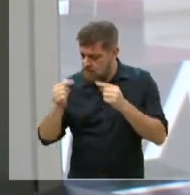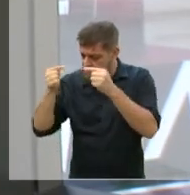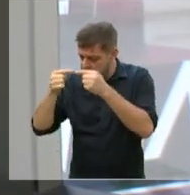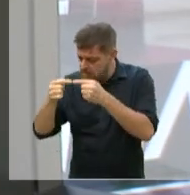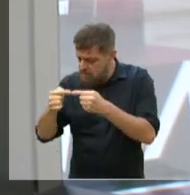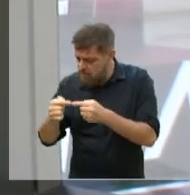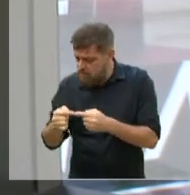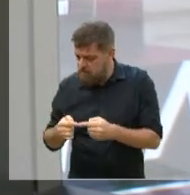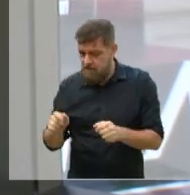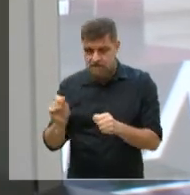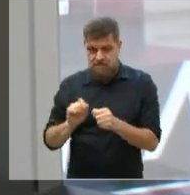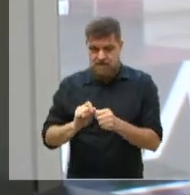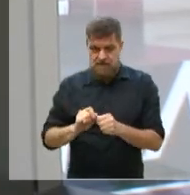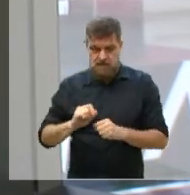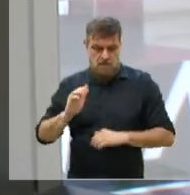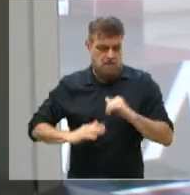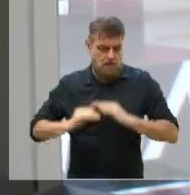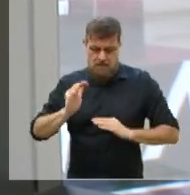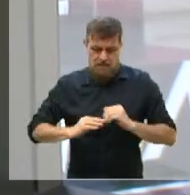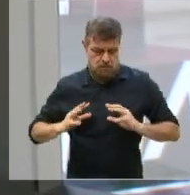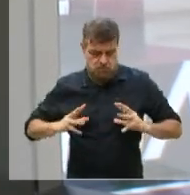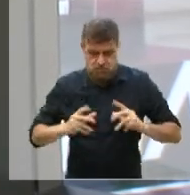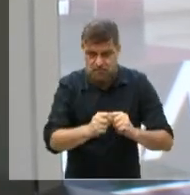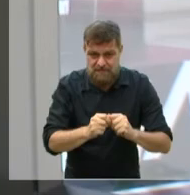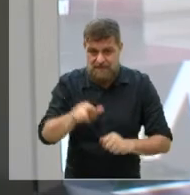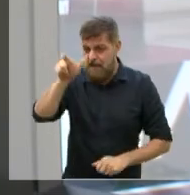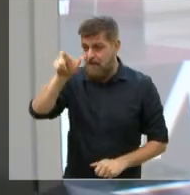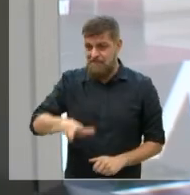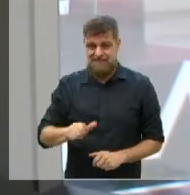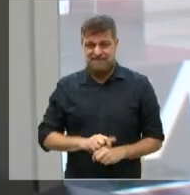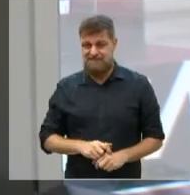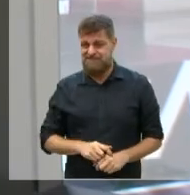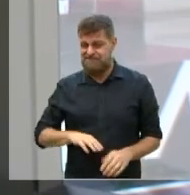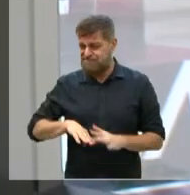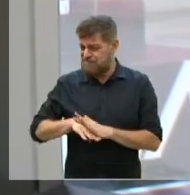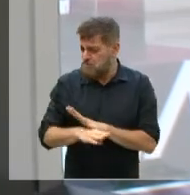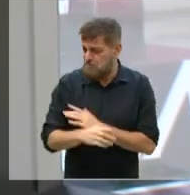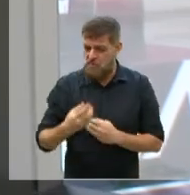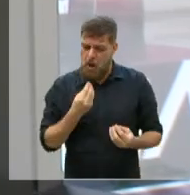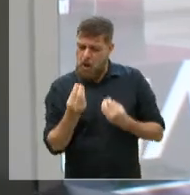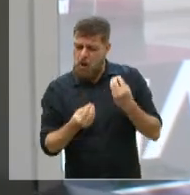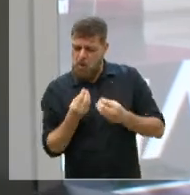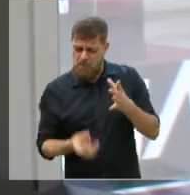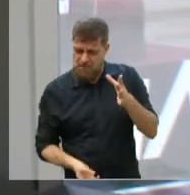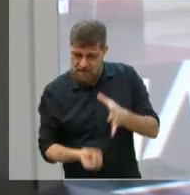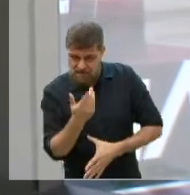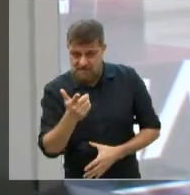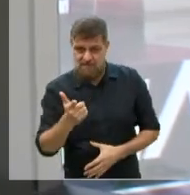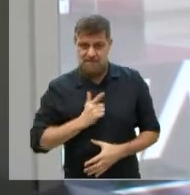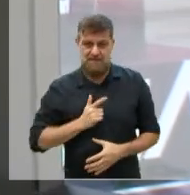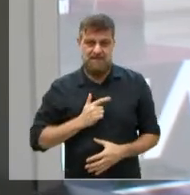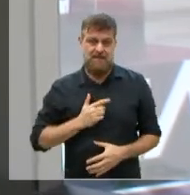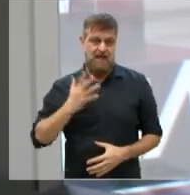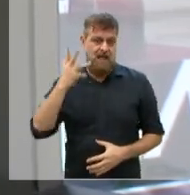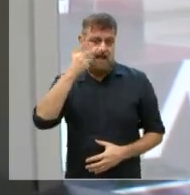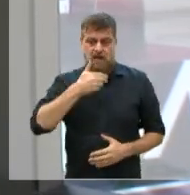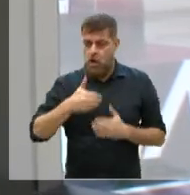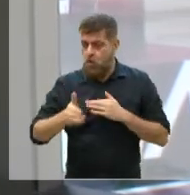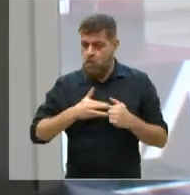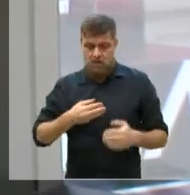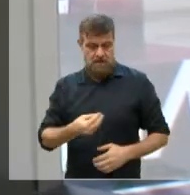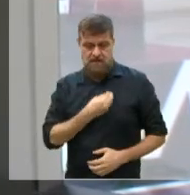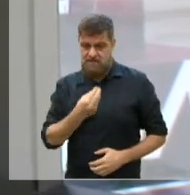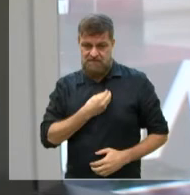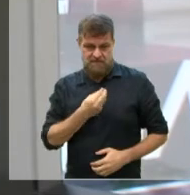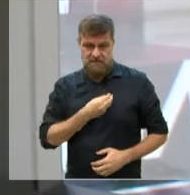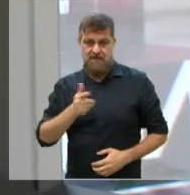qualquer exercício de ótica desse jeito. Só que tem gente que não curte muito como a ótica funciona. Mas ele é lindo e está presente em qualquer momento